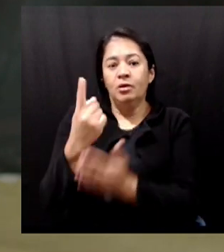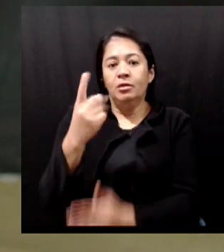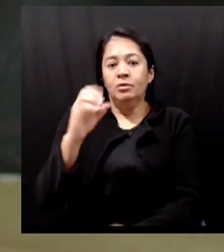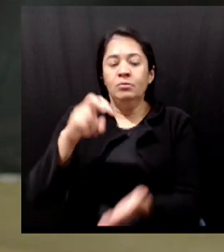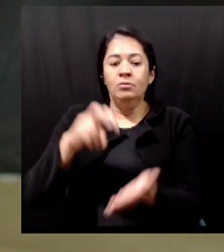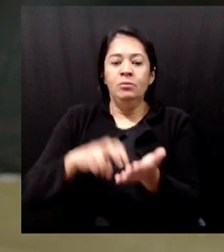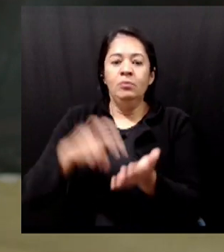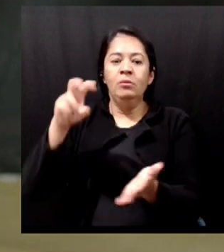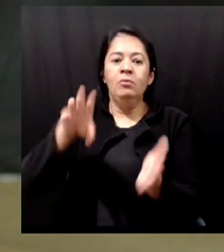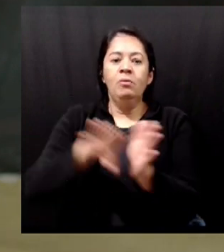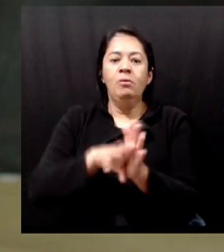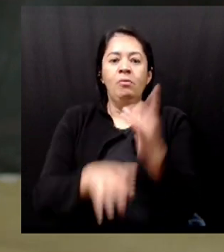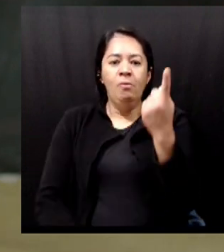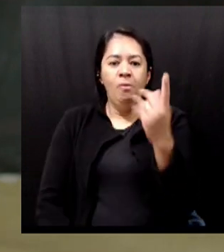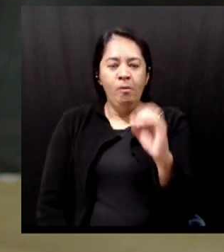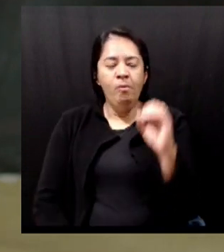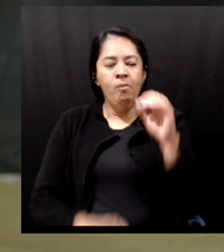10 da noite, com